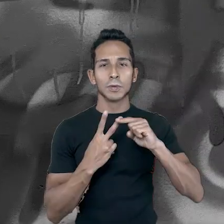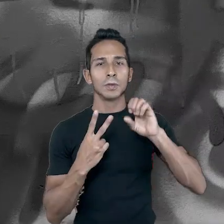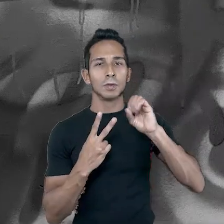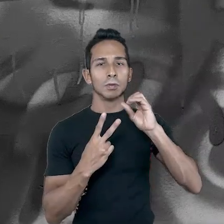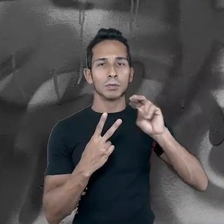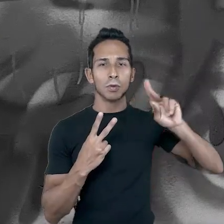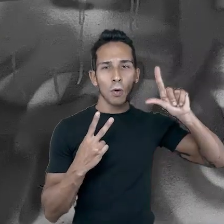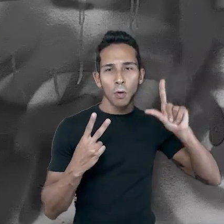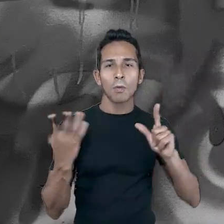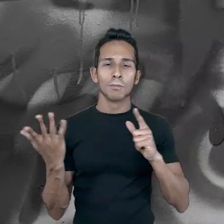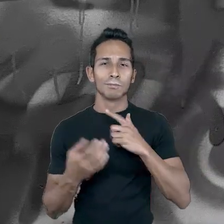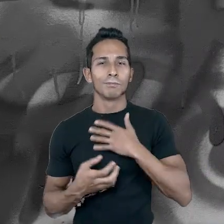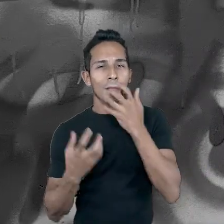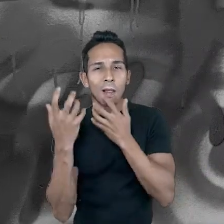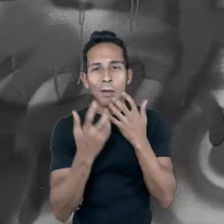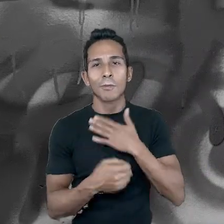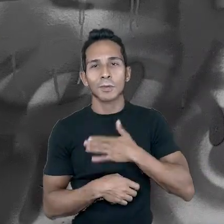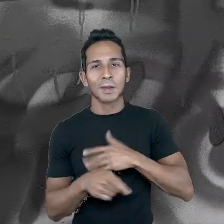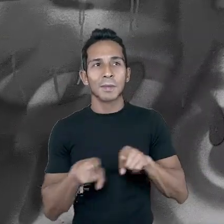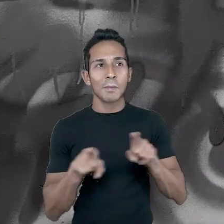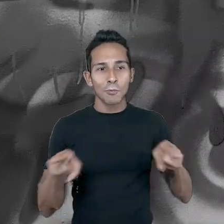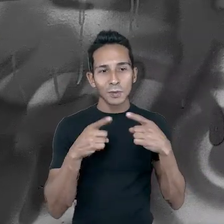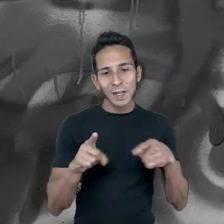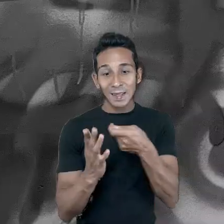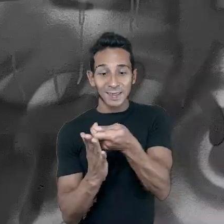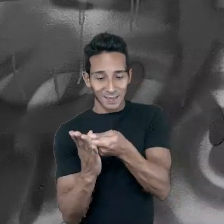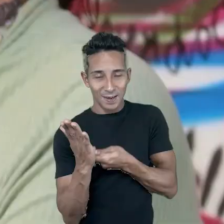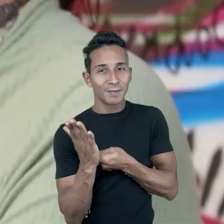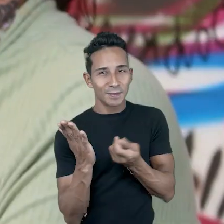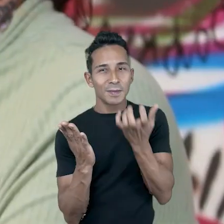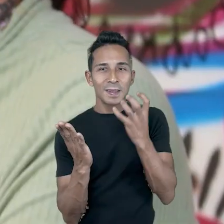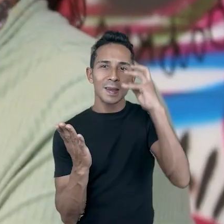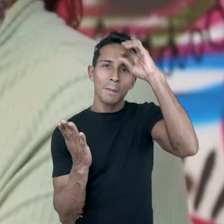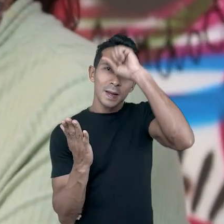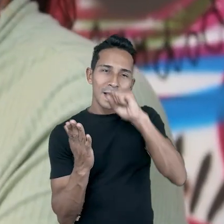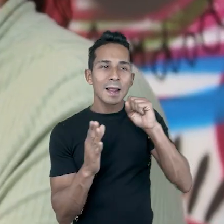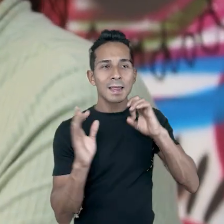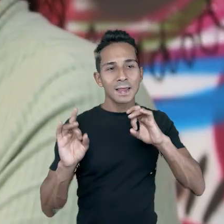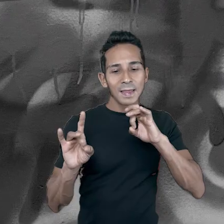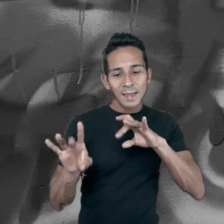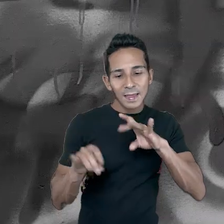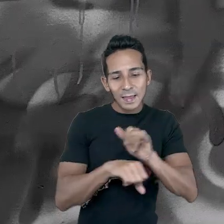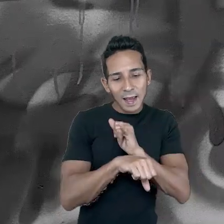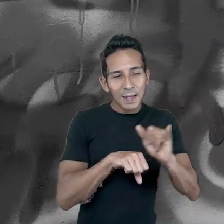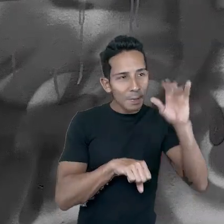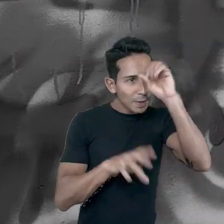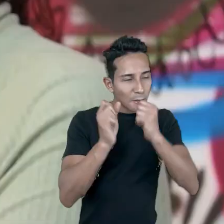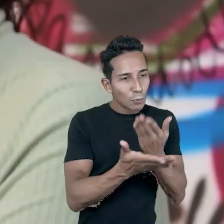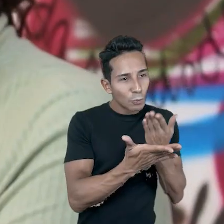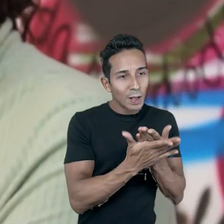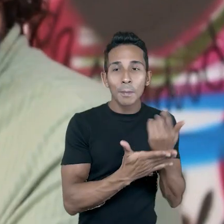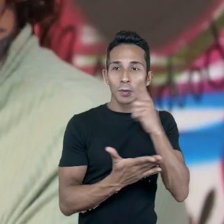já improvisava, tal, muito, tocava. Como eu escrevo arranjo também, eu queria ter uma noção, né, para